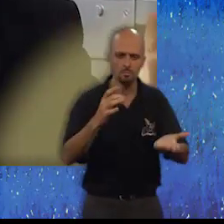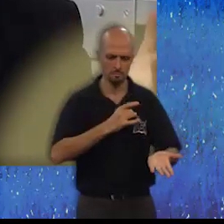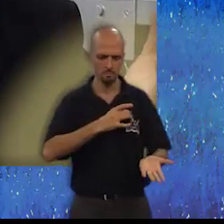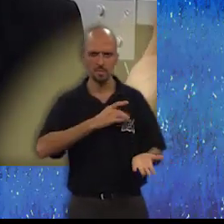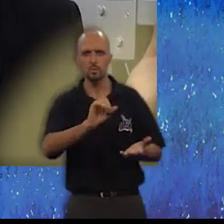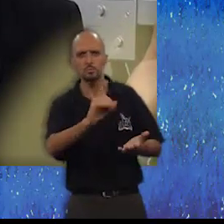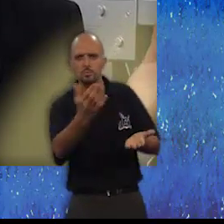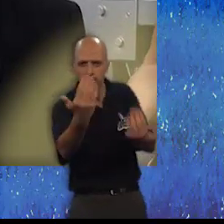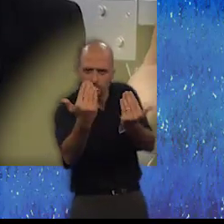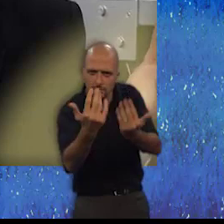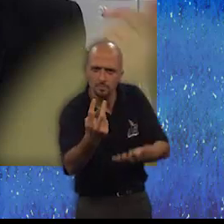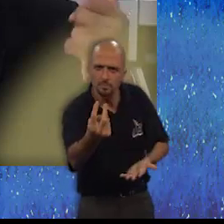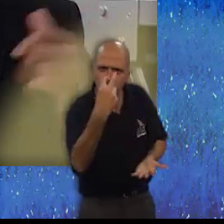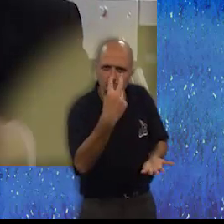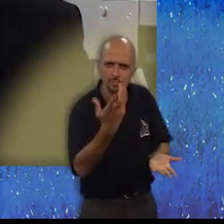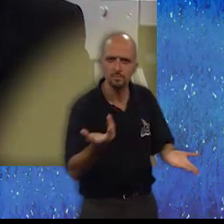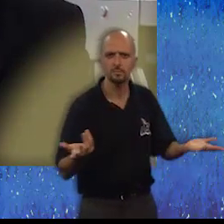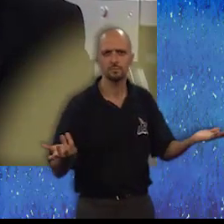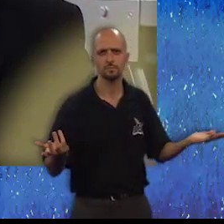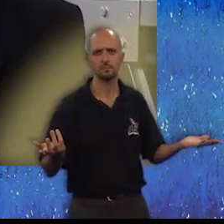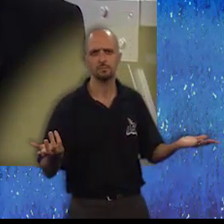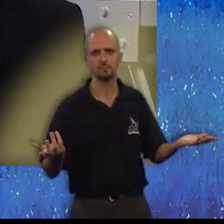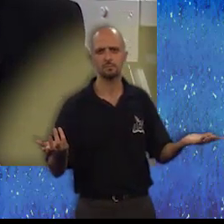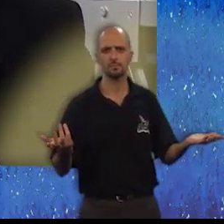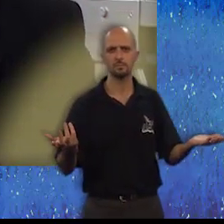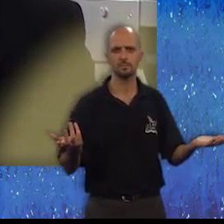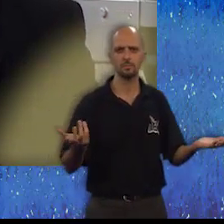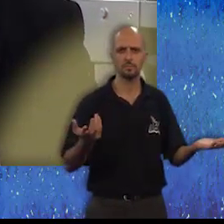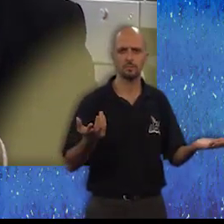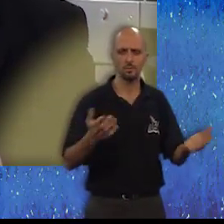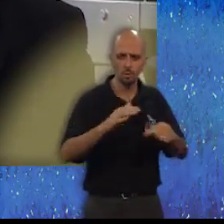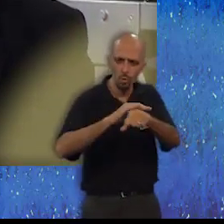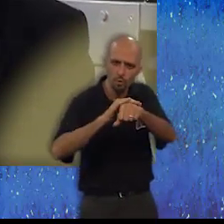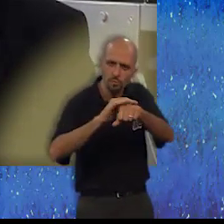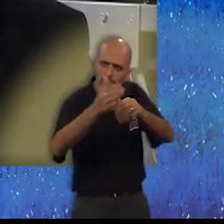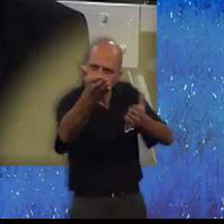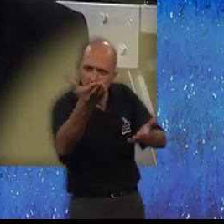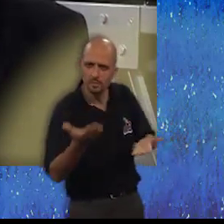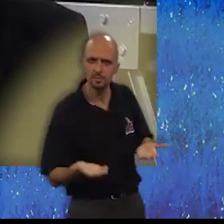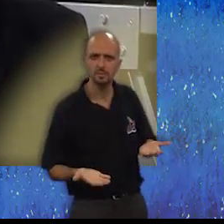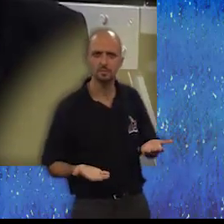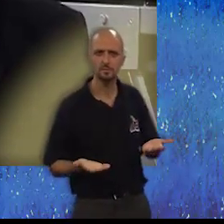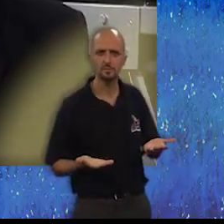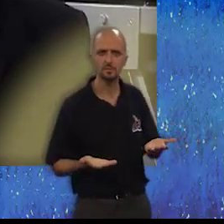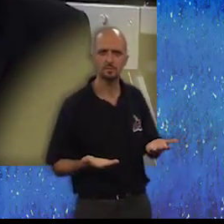não tenha medo, rapaz. Pode vir aqui mais perto. Estou falando com você.